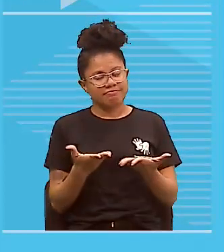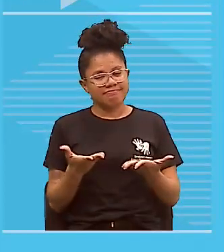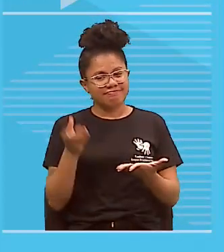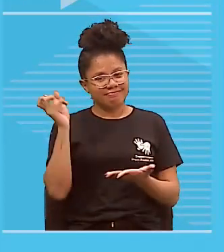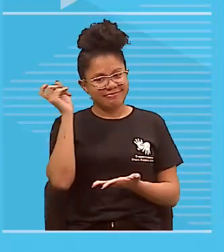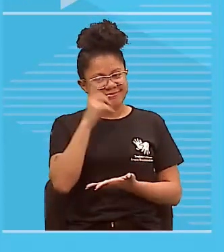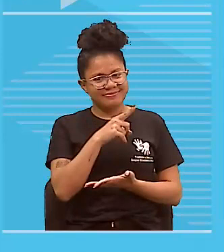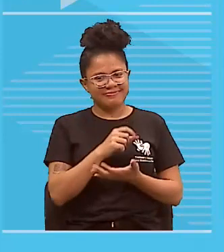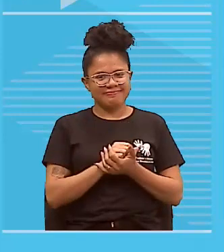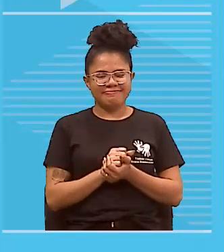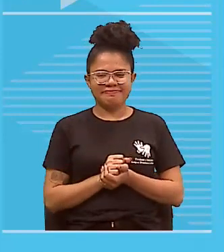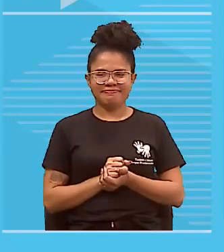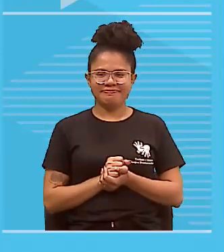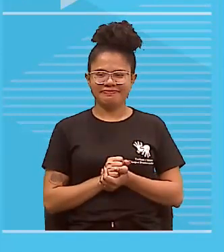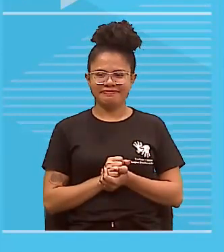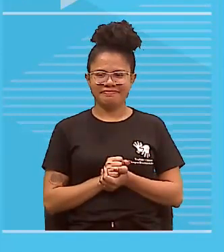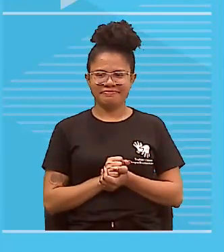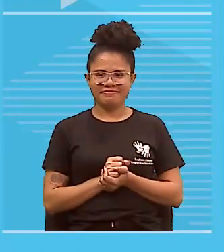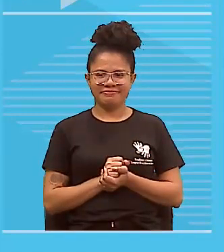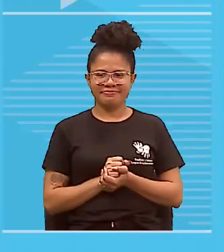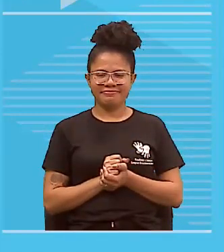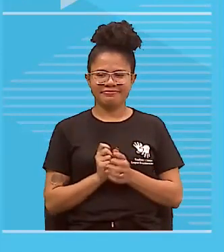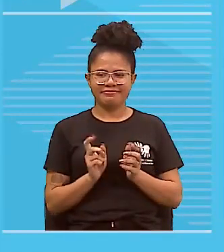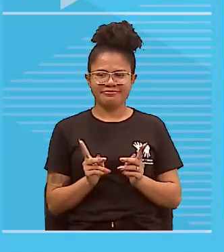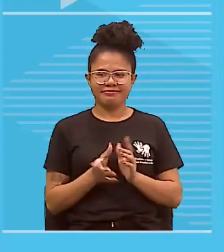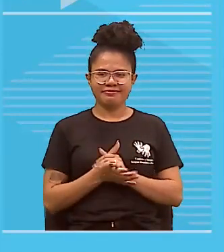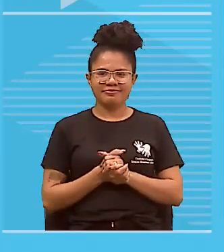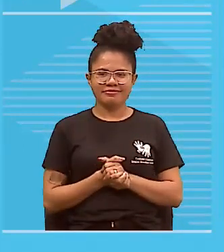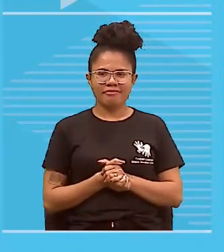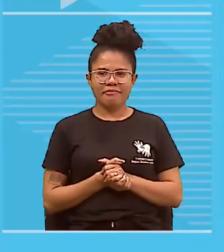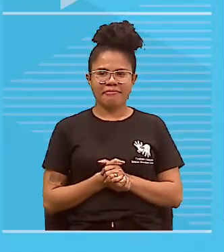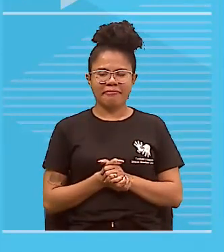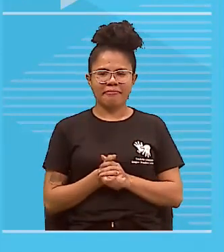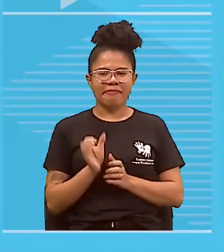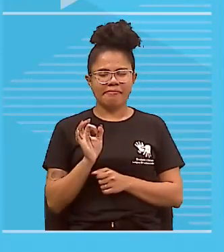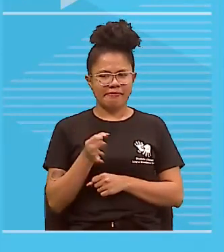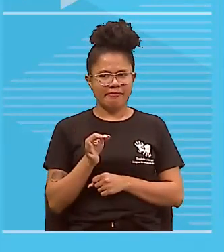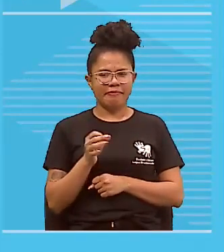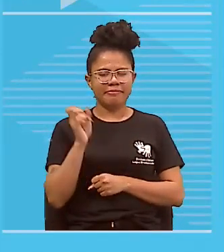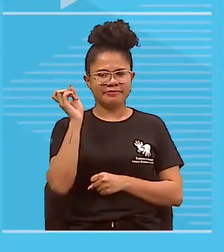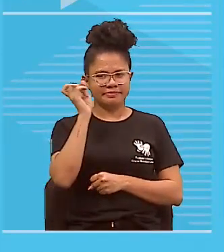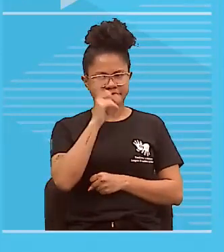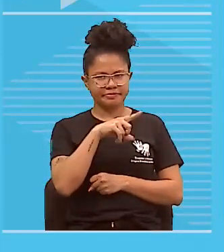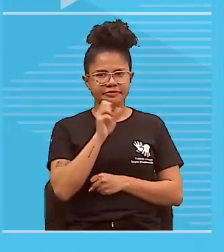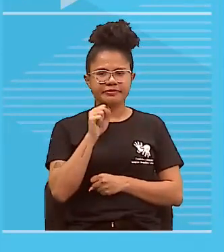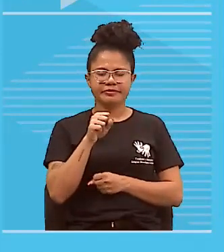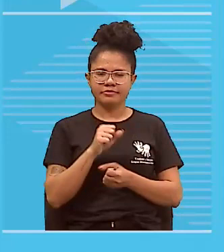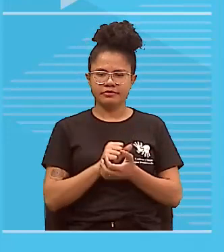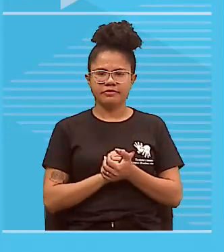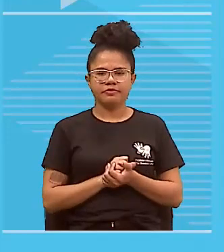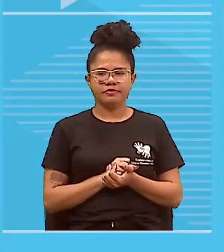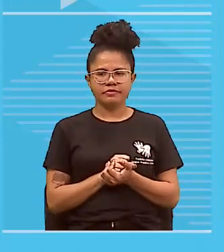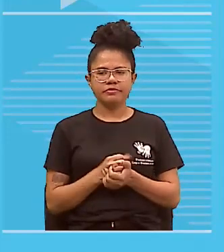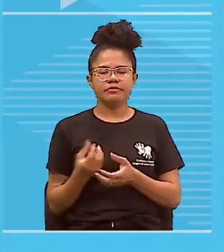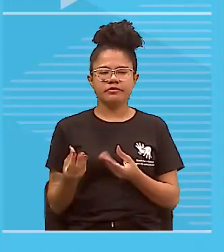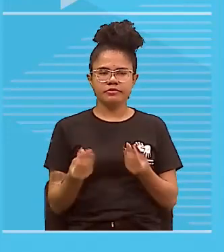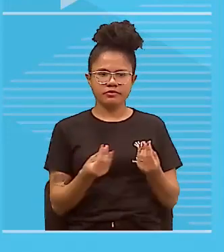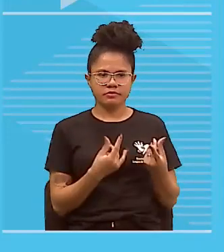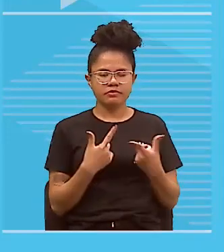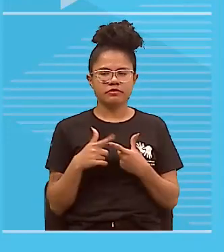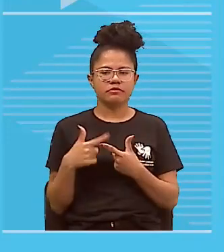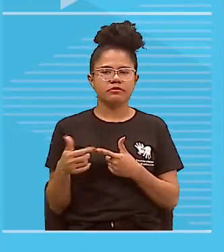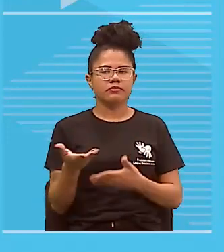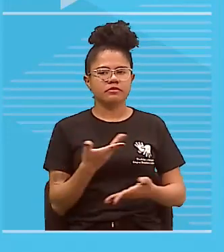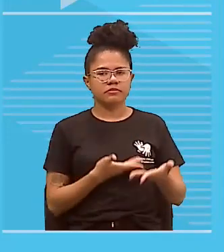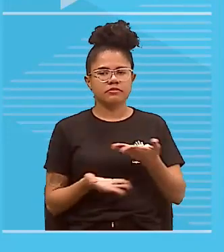mais notícias para nós, não é, Jack? É complicado. Tem, exatamente, muitos problemas relacionados